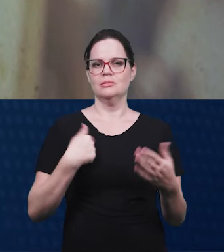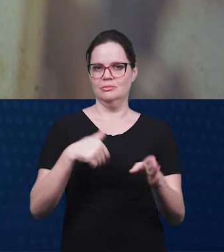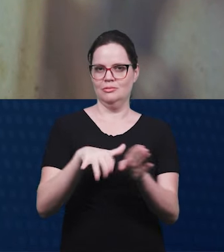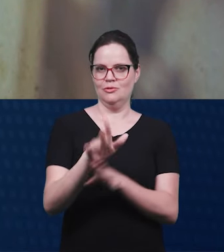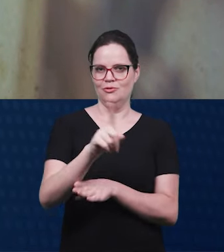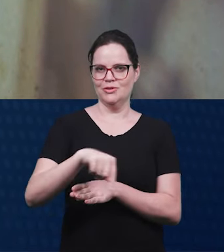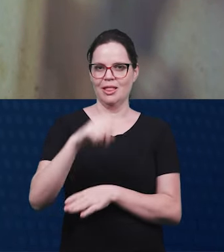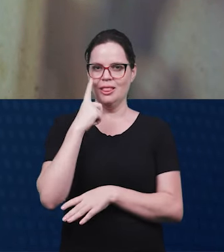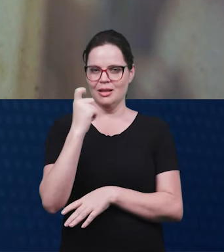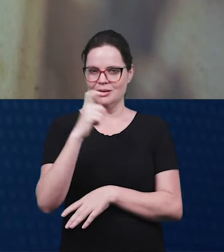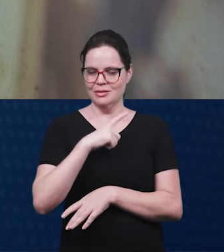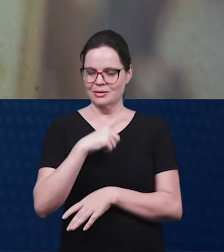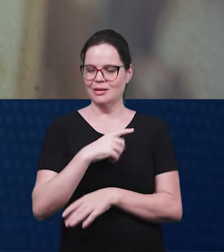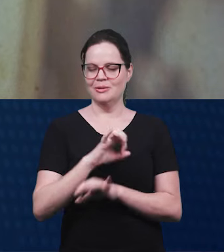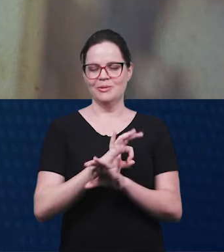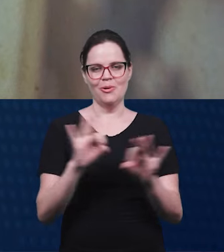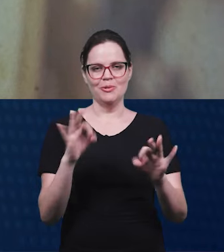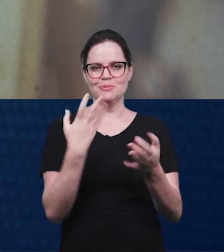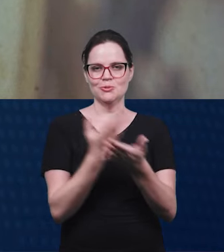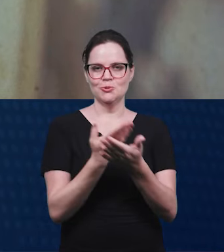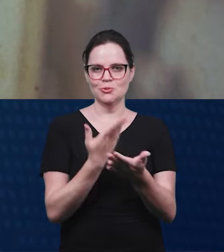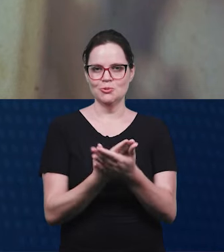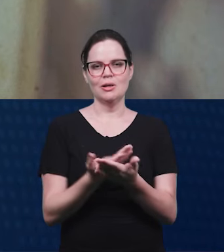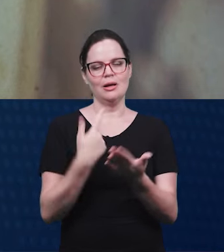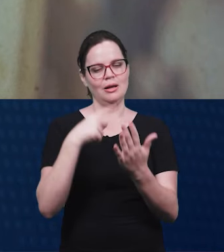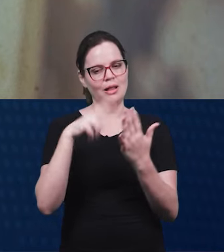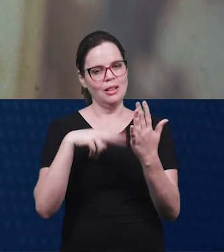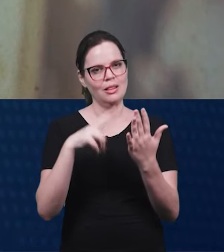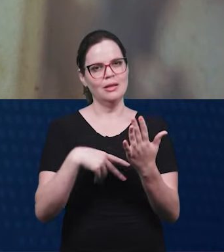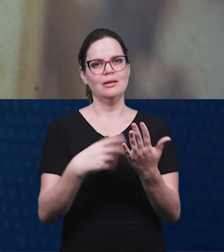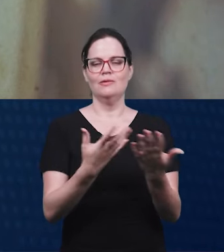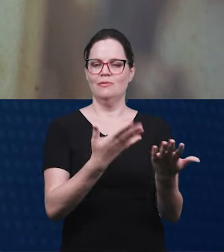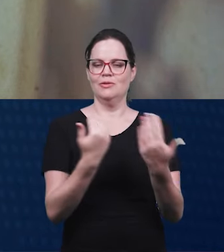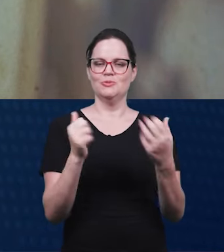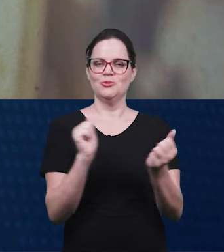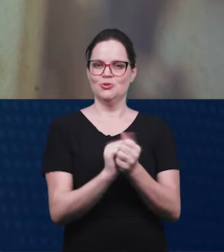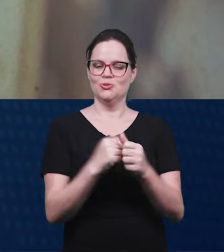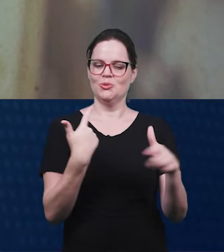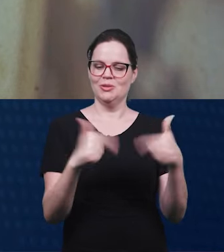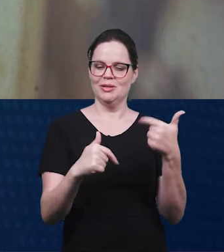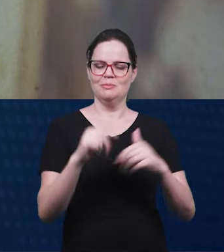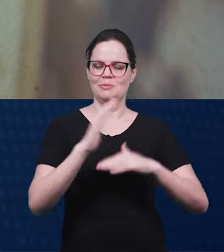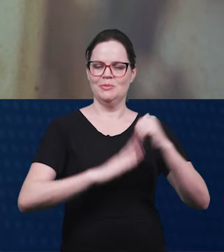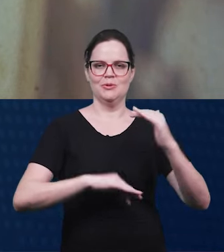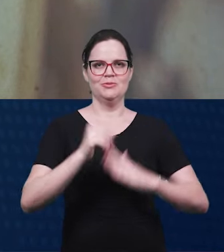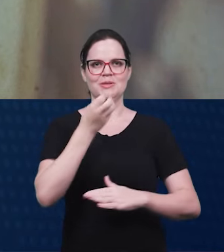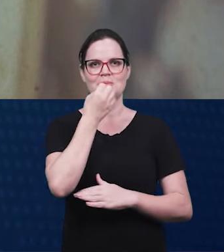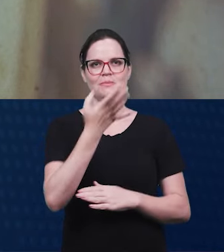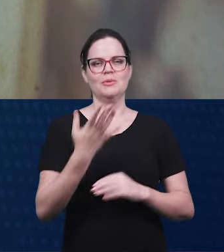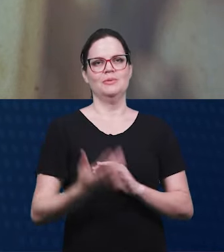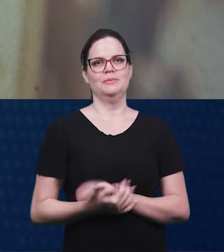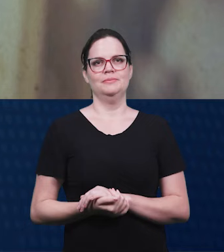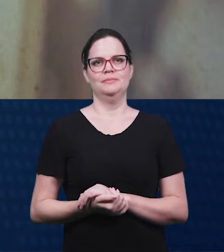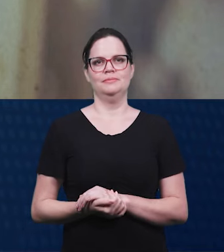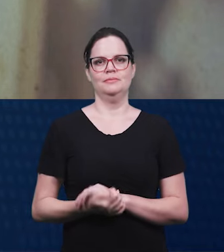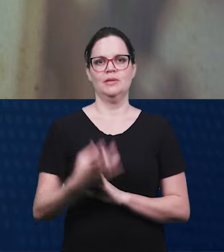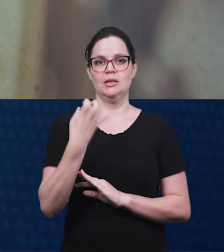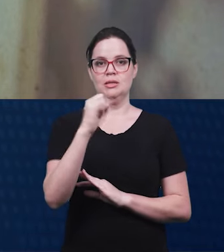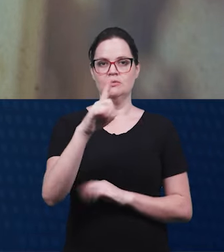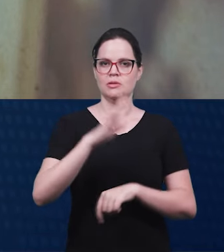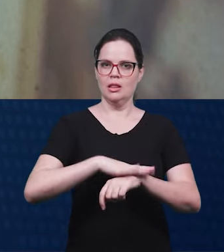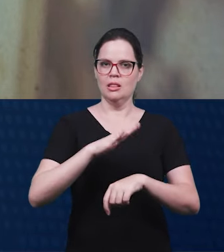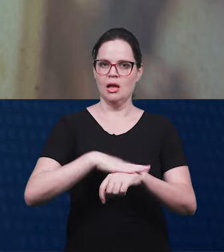estiverem interessados e quiserem estudar, quiserem ler, trabalhar, e de fato é uma profissão. É toda profissão, se você